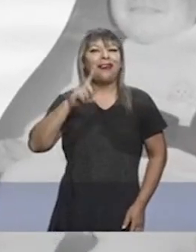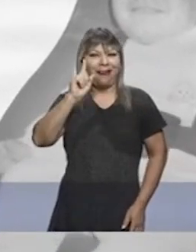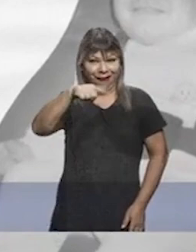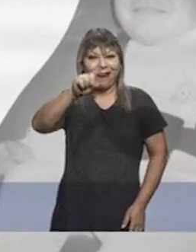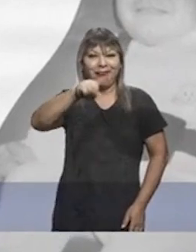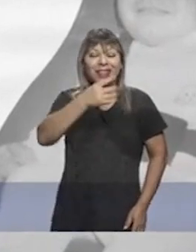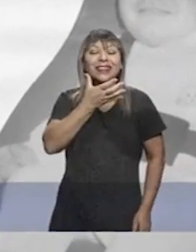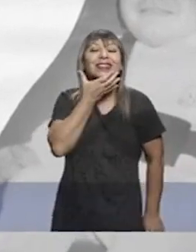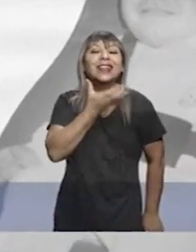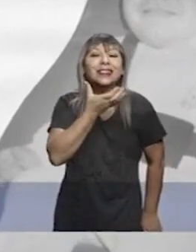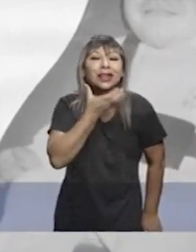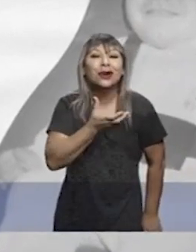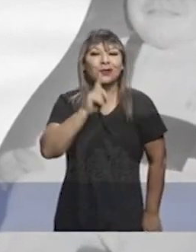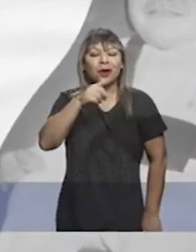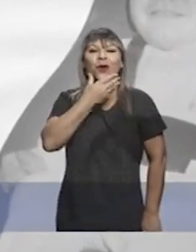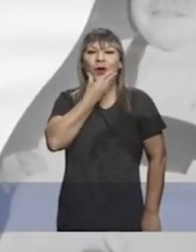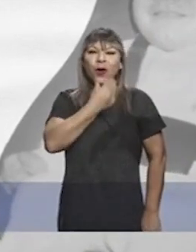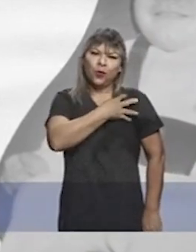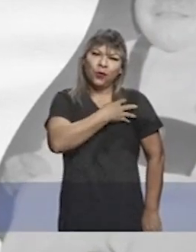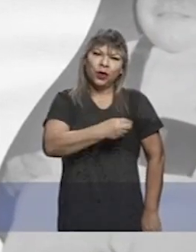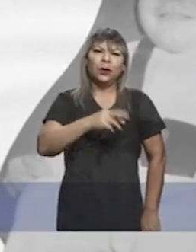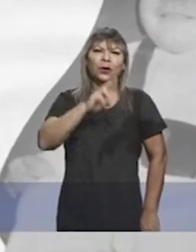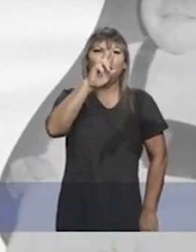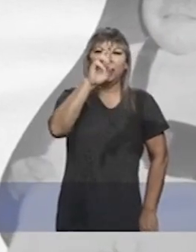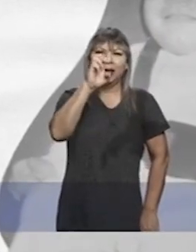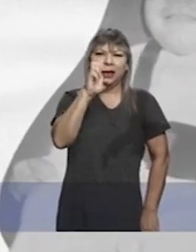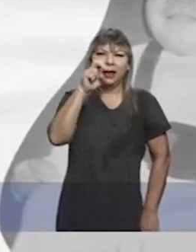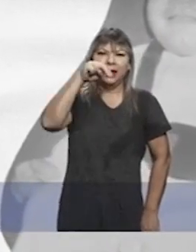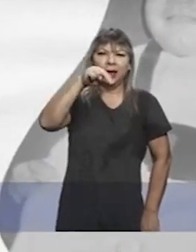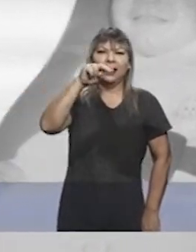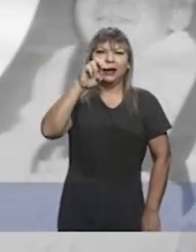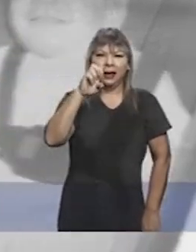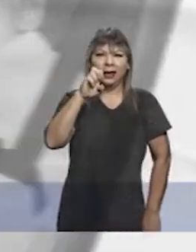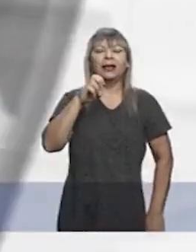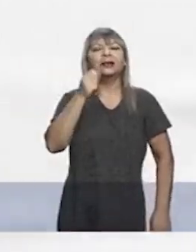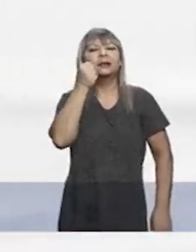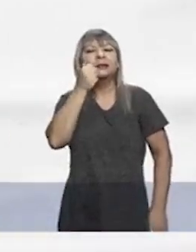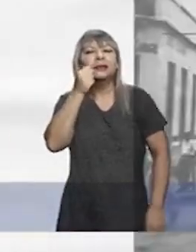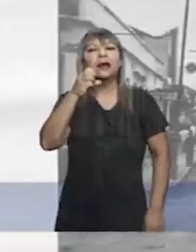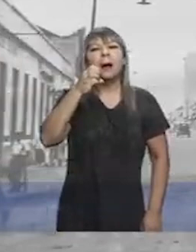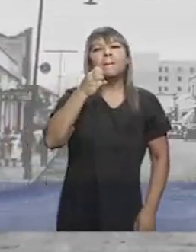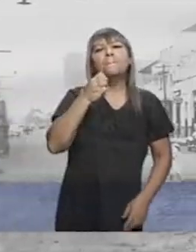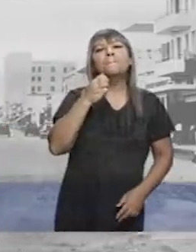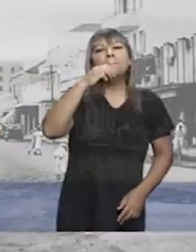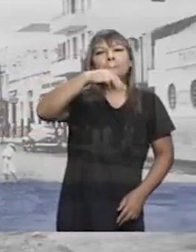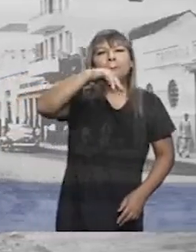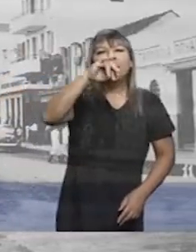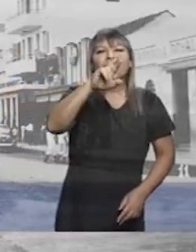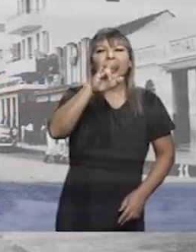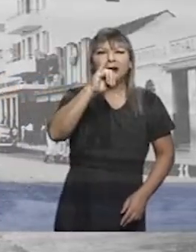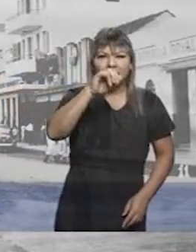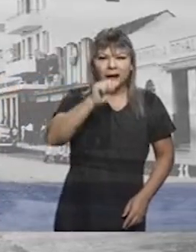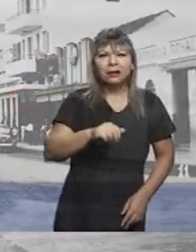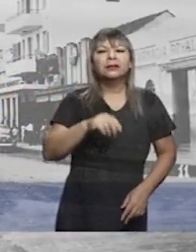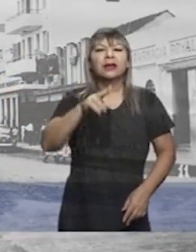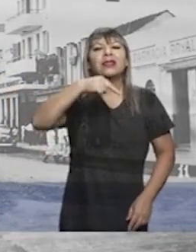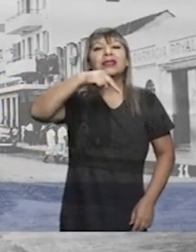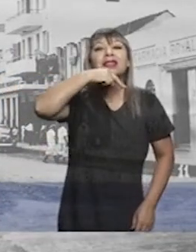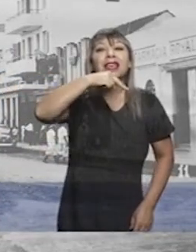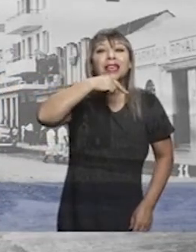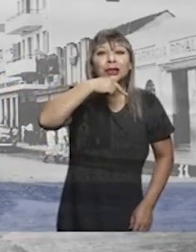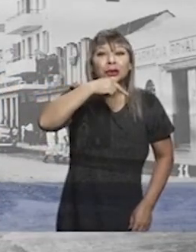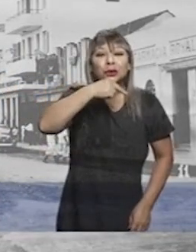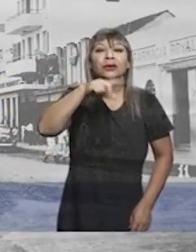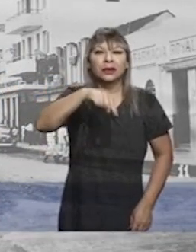em pleno Natal. Ele é filho de René Roberto Contar e da dona Miriam Machado Barbosa Contar, neta de